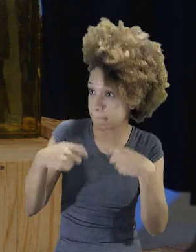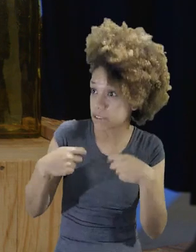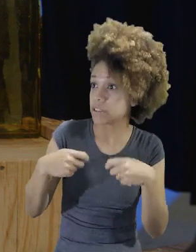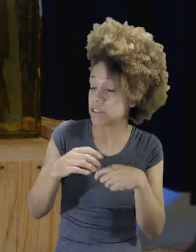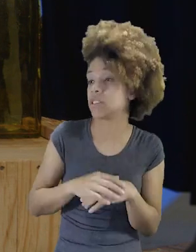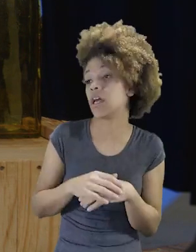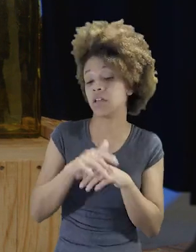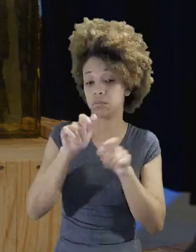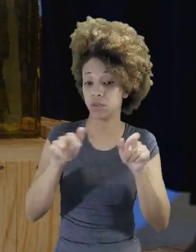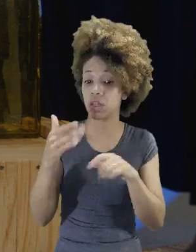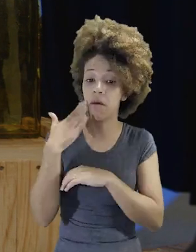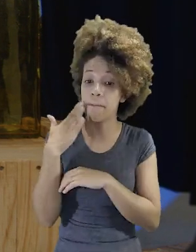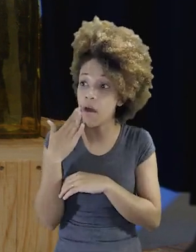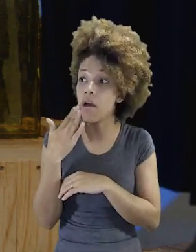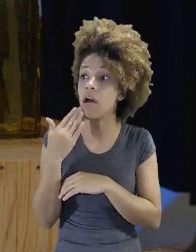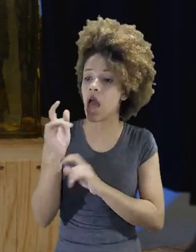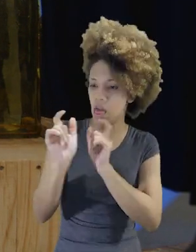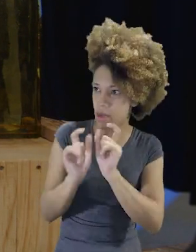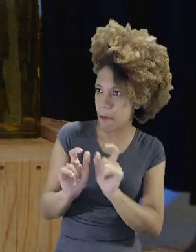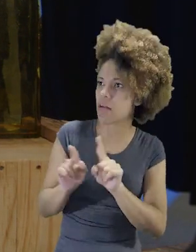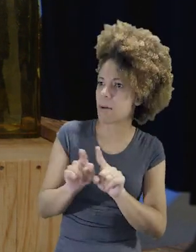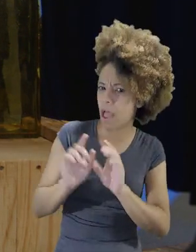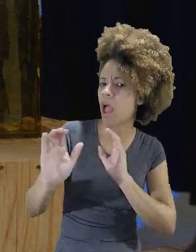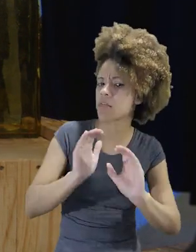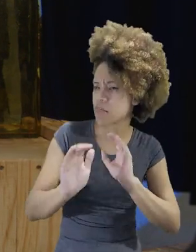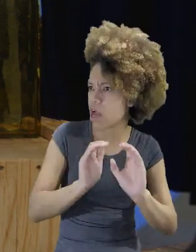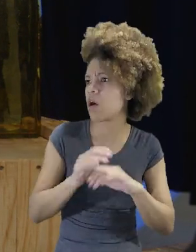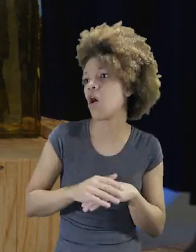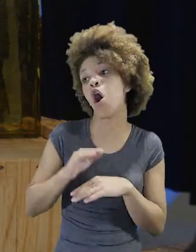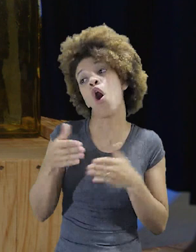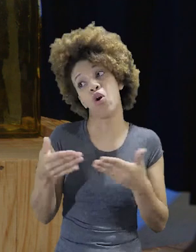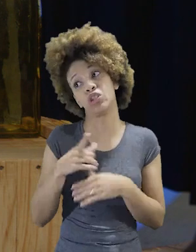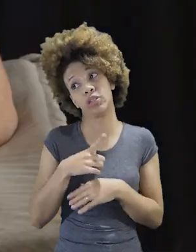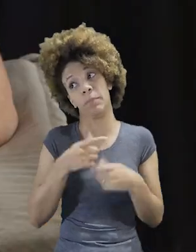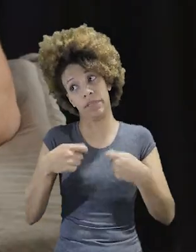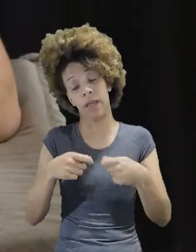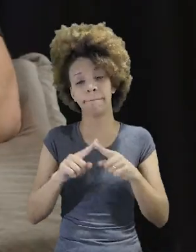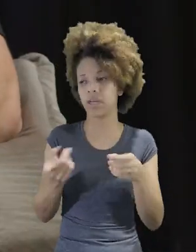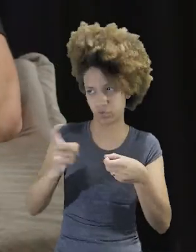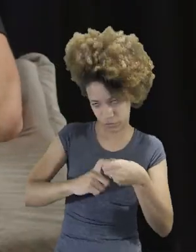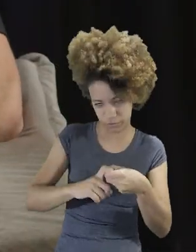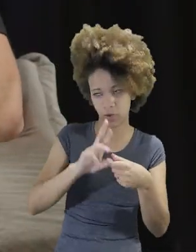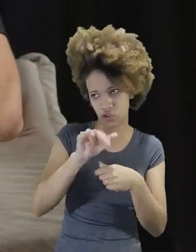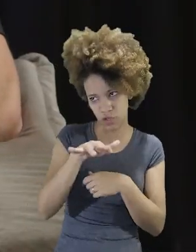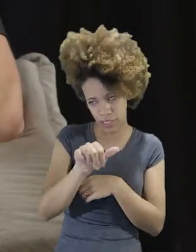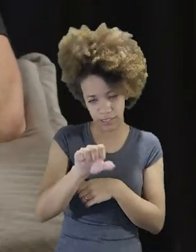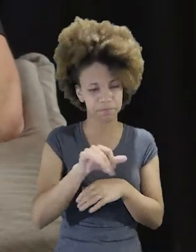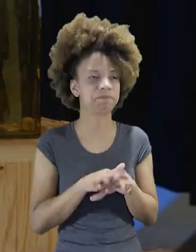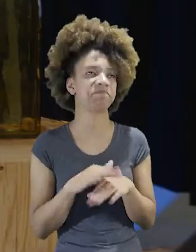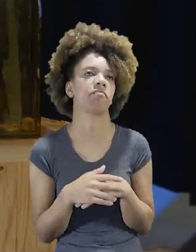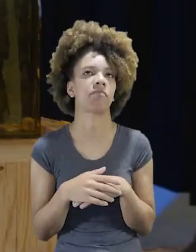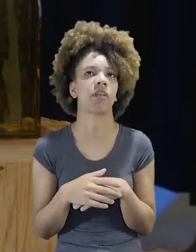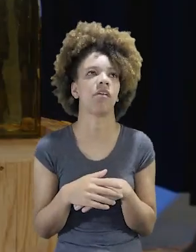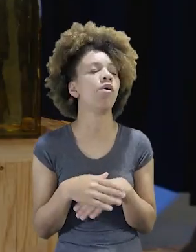cantar bem hoje é hoje tem essa necessidade mas voltando aqui prazonagem porque que o Racionais Por que que o Racionais é tão bom